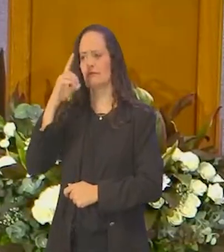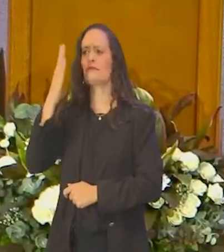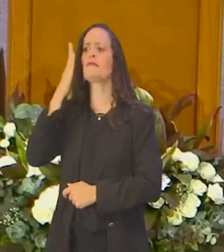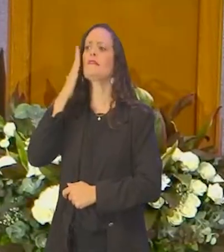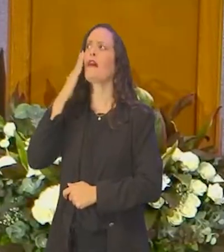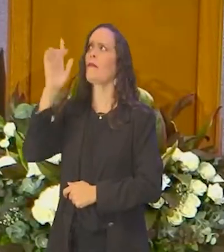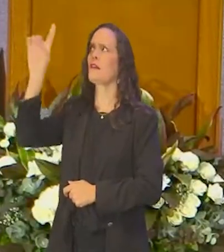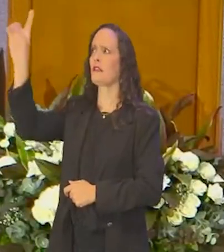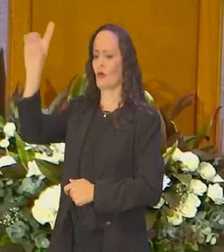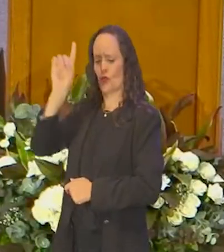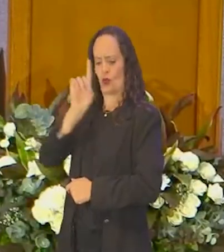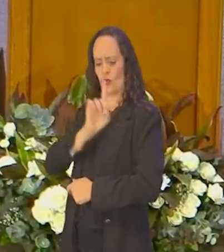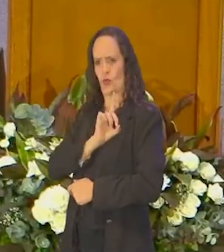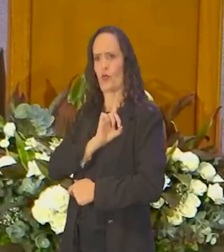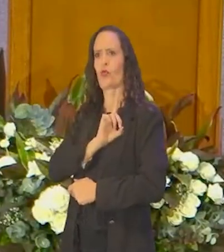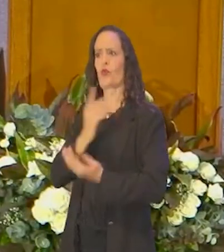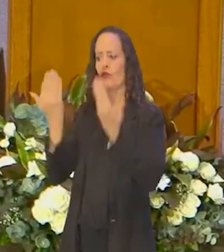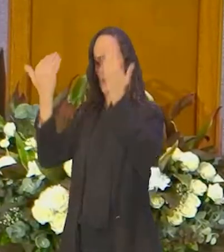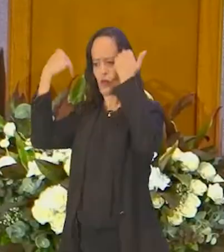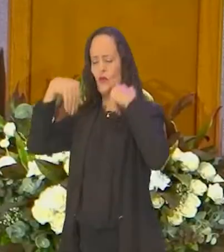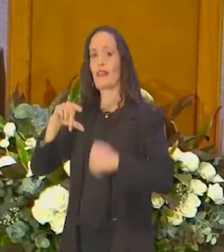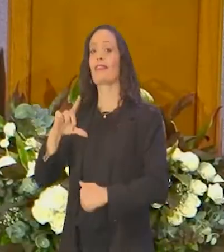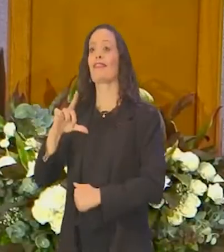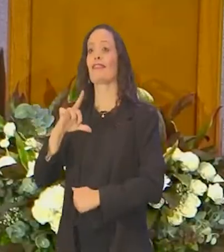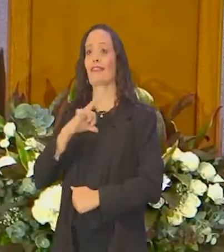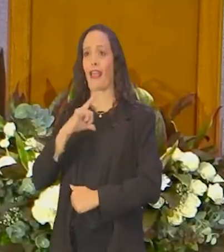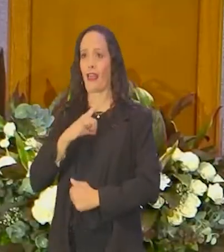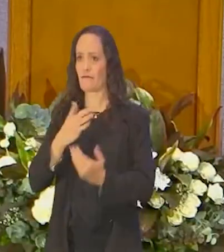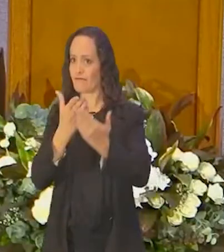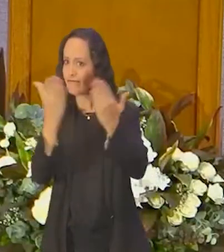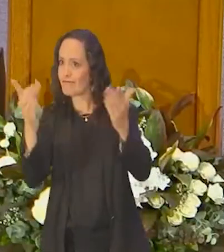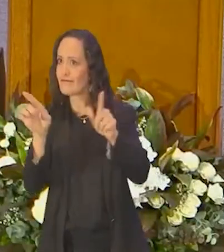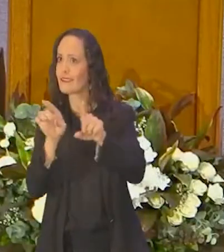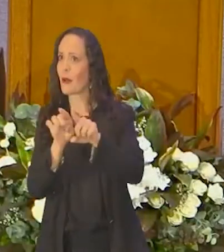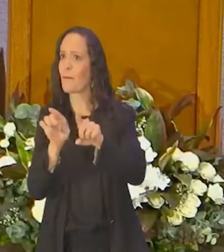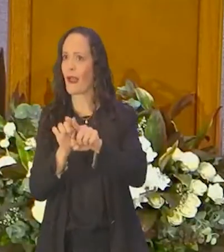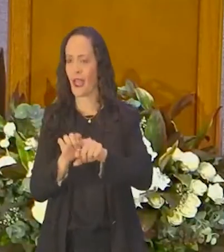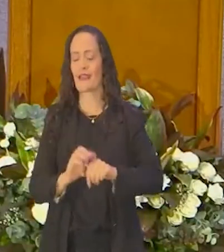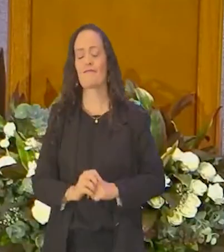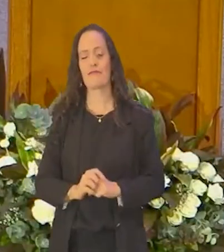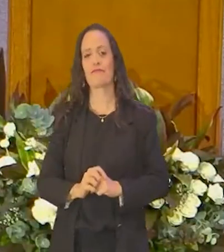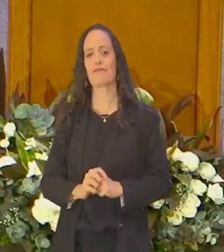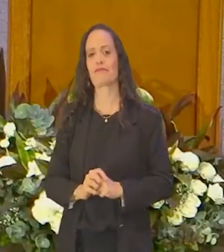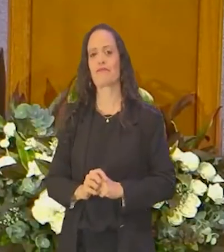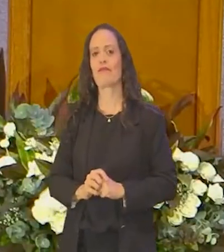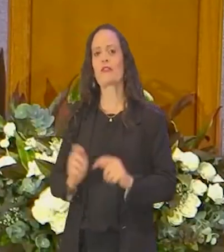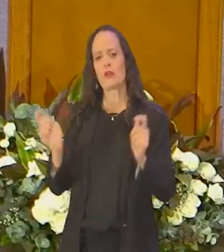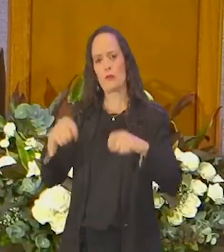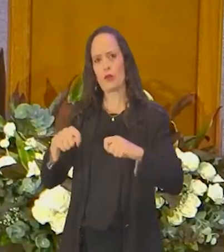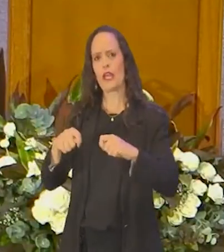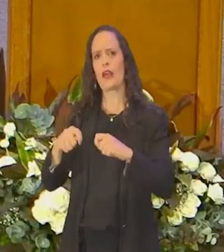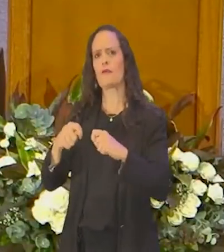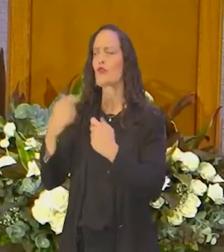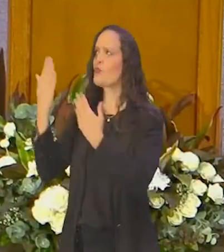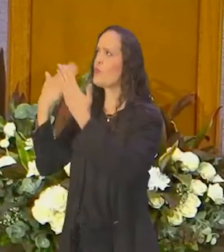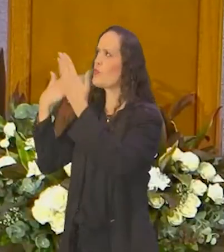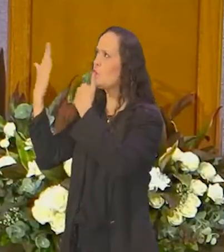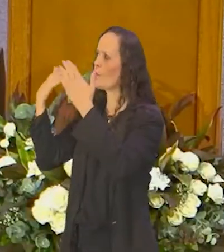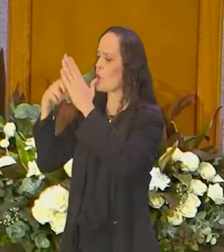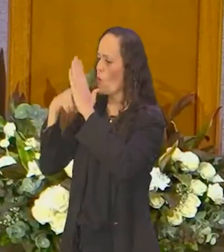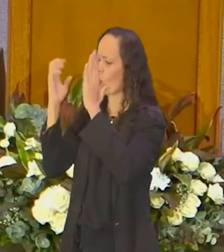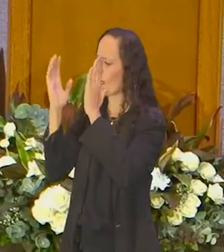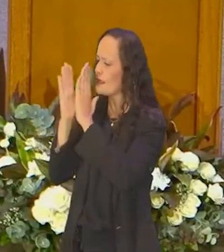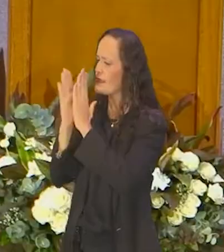aqui agora, Ele está em mim, está em você e pode ser acessado por meio da oração, da